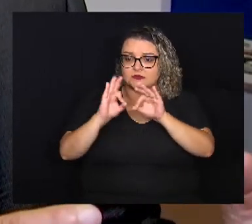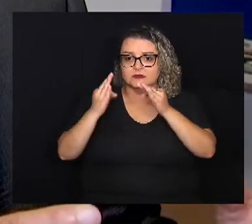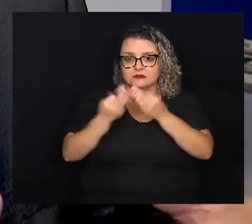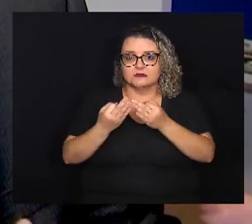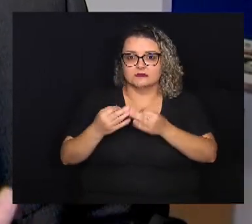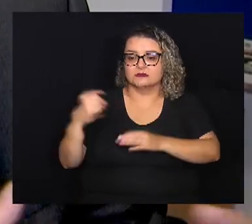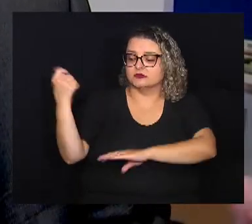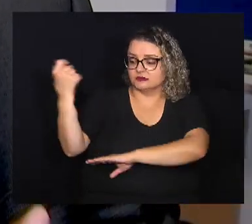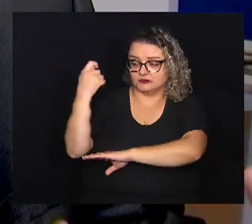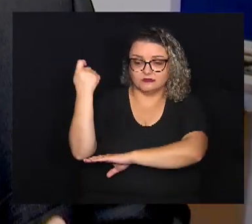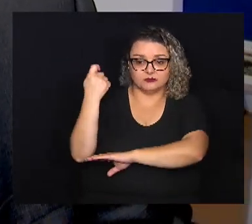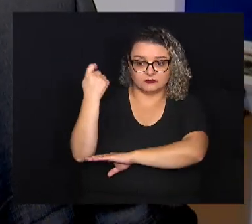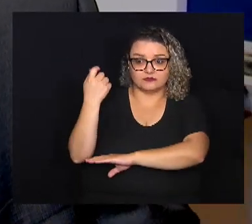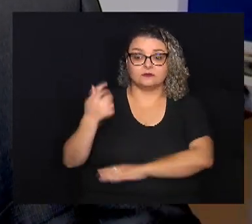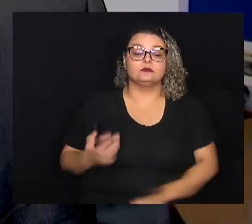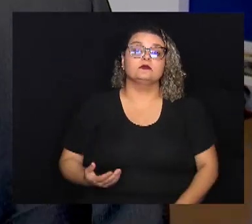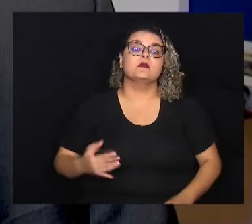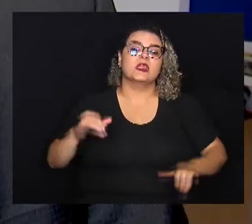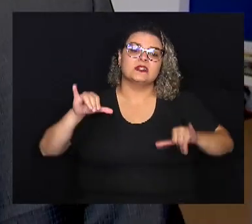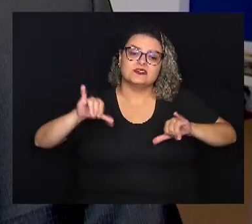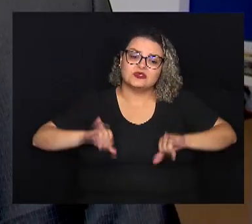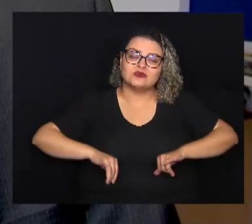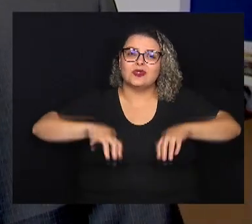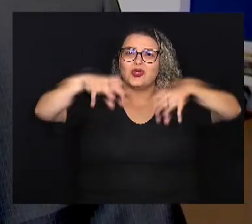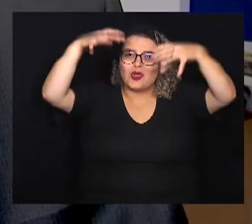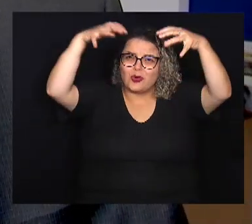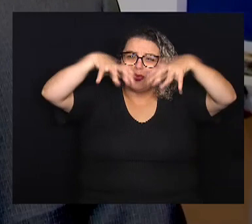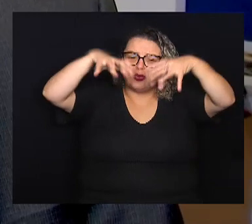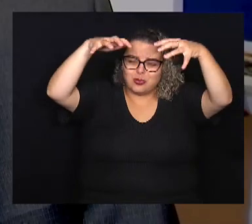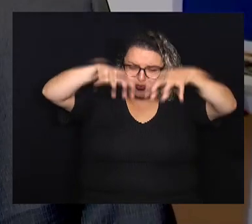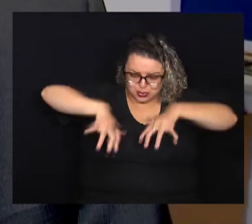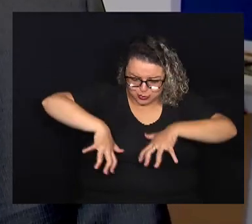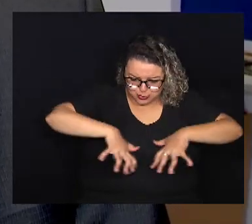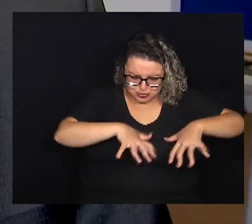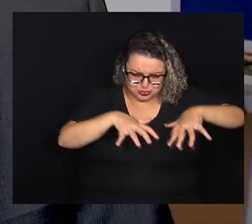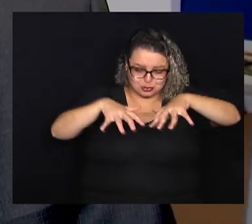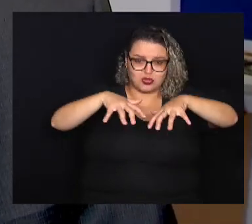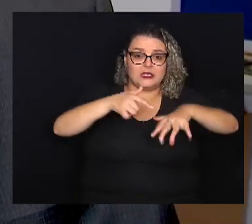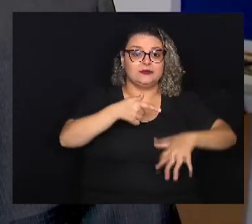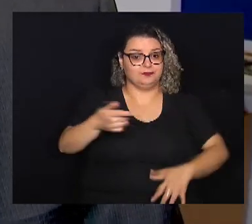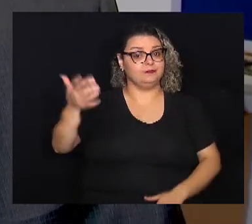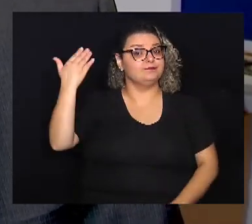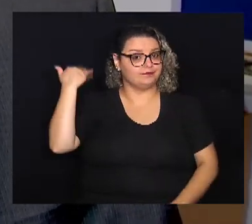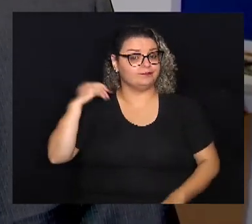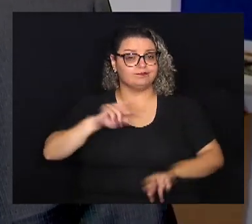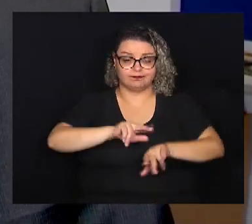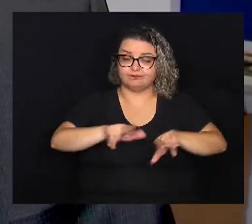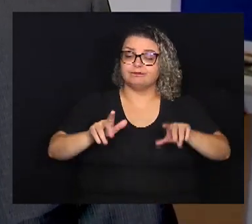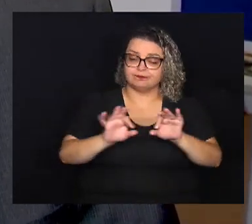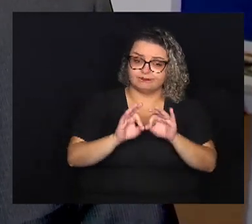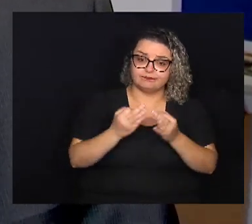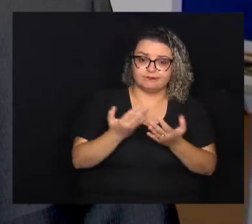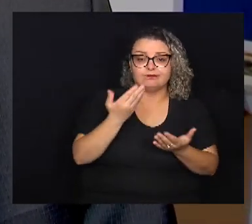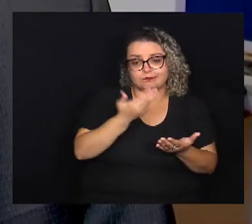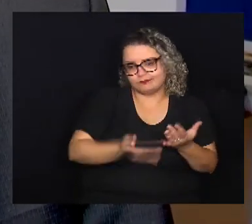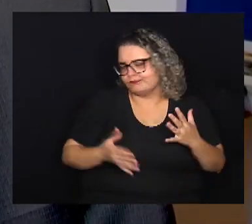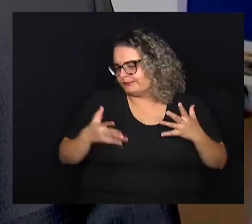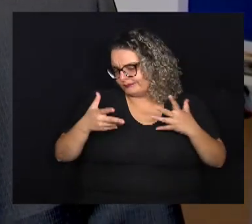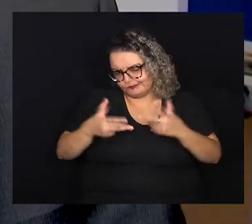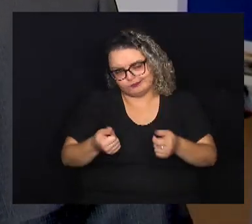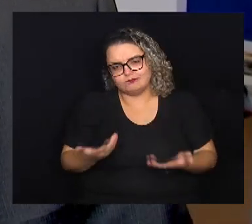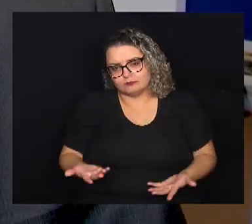Rio Grande do Sul que sofreram com as enchentes da semana passada. Centenas de famílias desabrigadas precisando